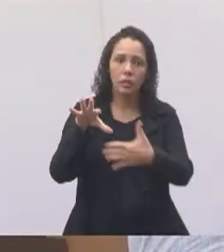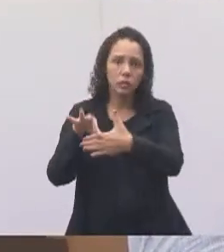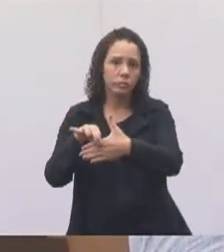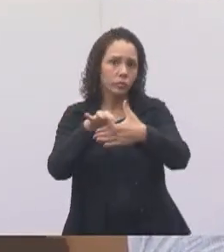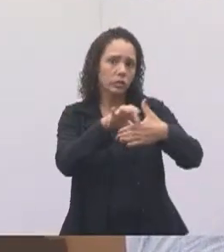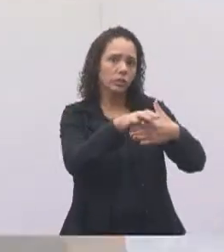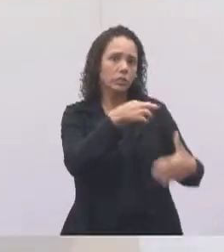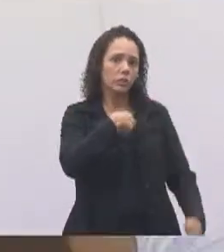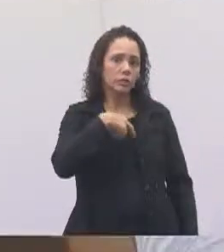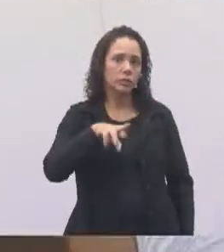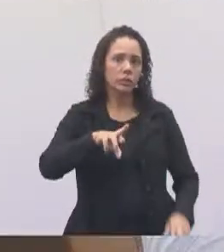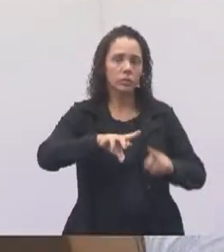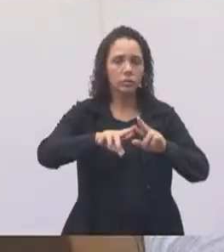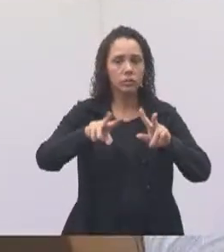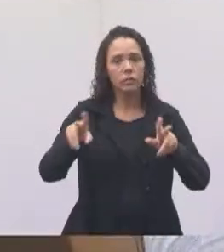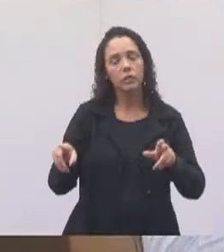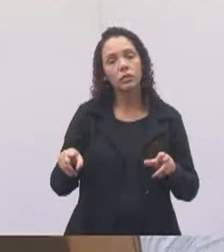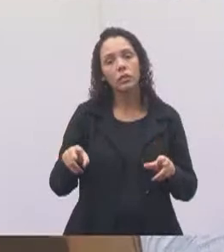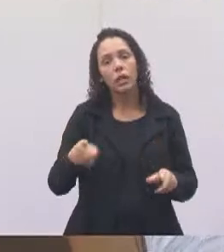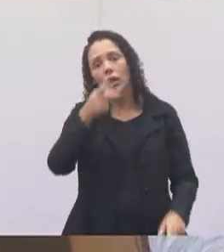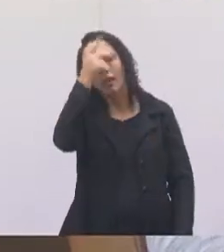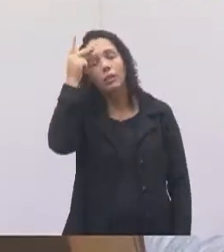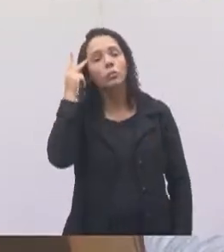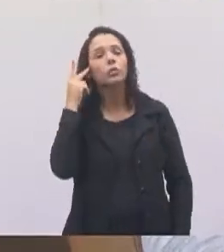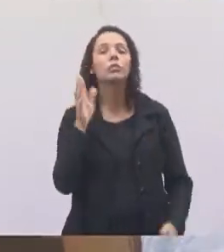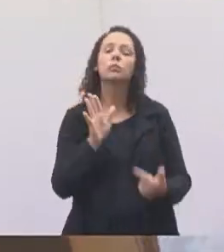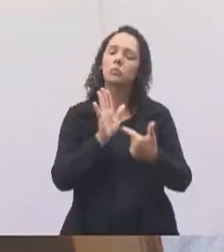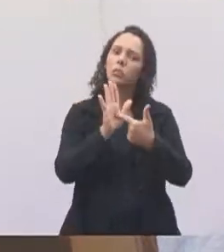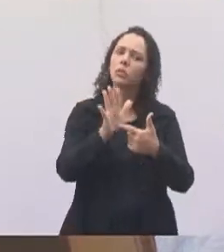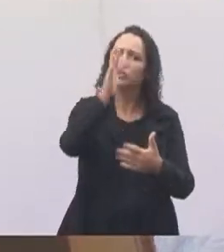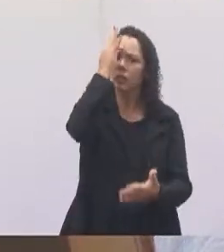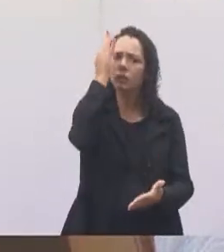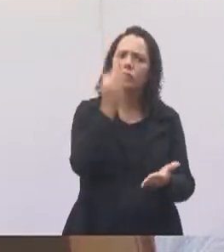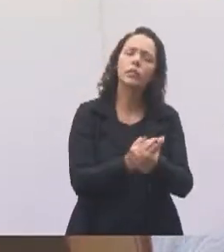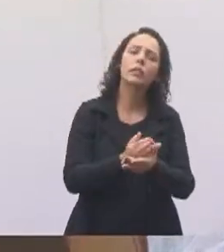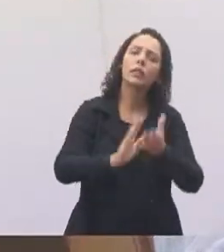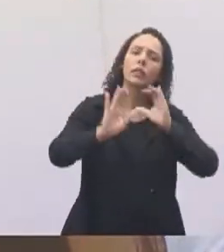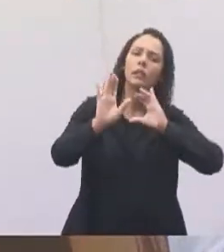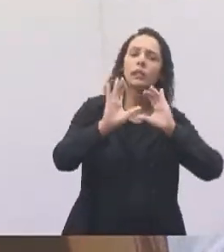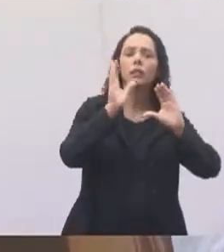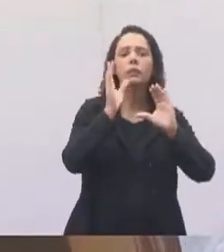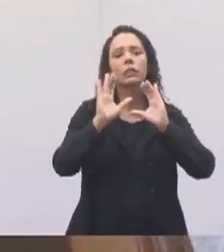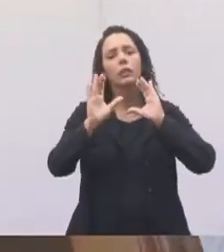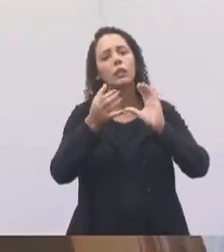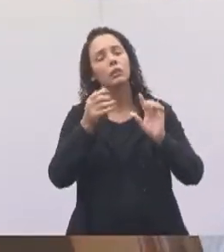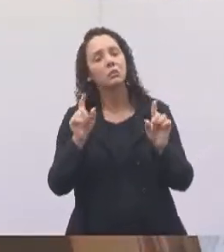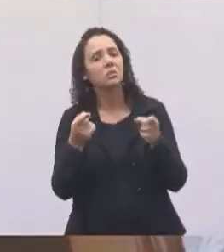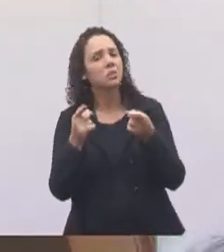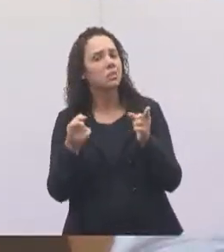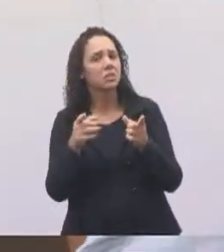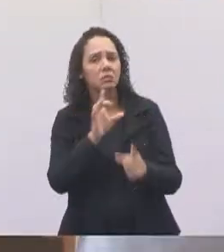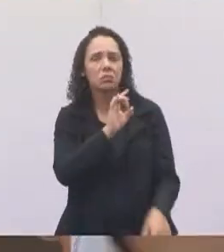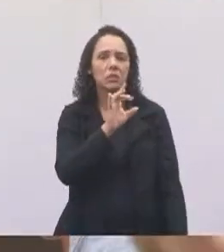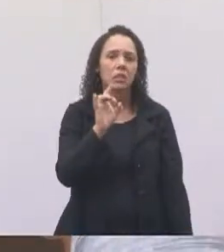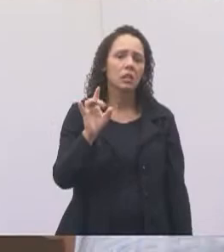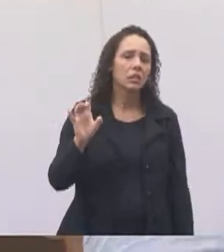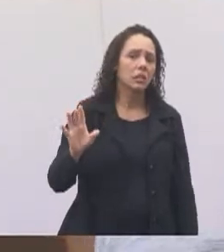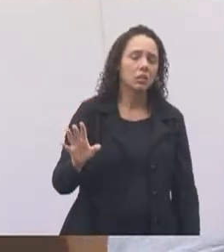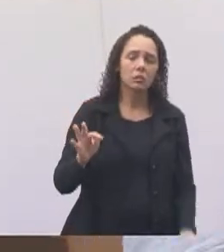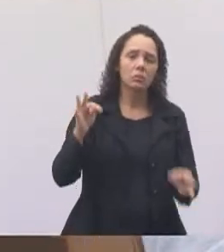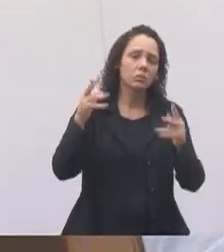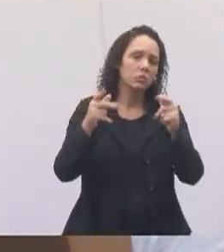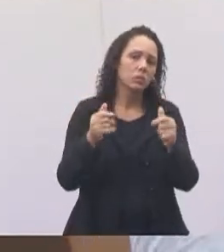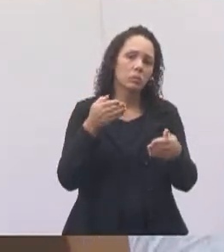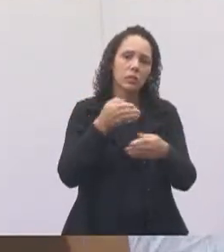de 2023. As pessoas expressaram a sua fé, cantaram os seus louvores, tanto um como o outro,